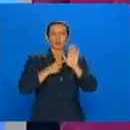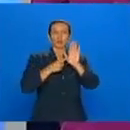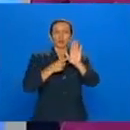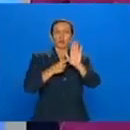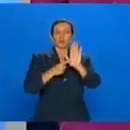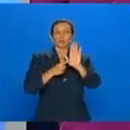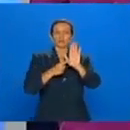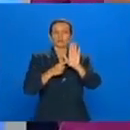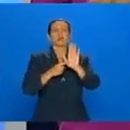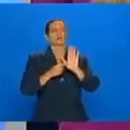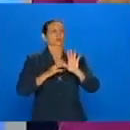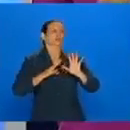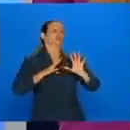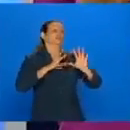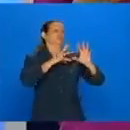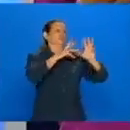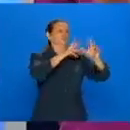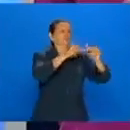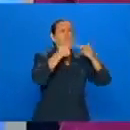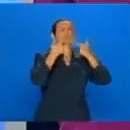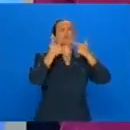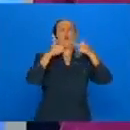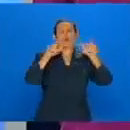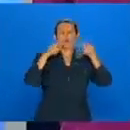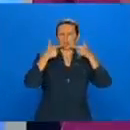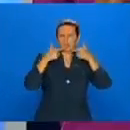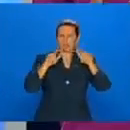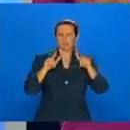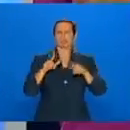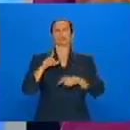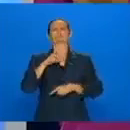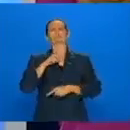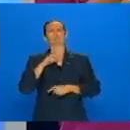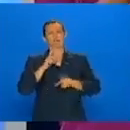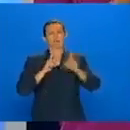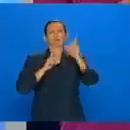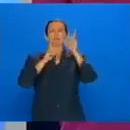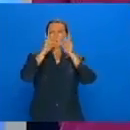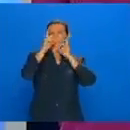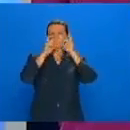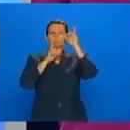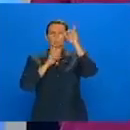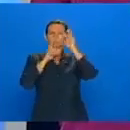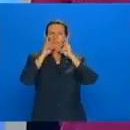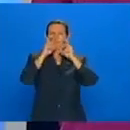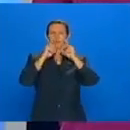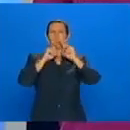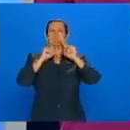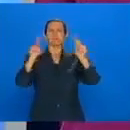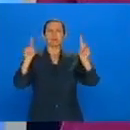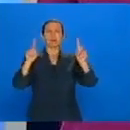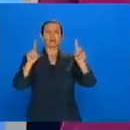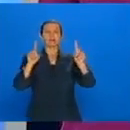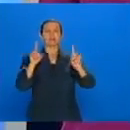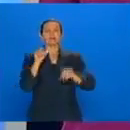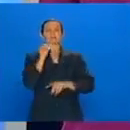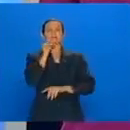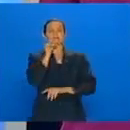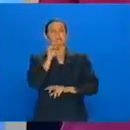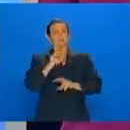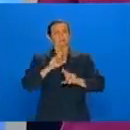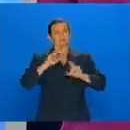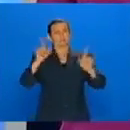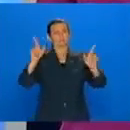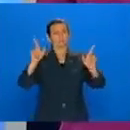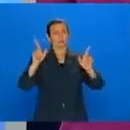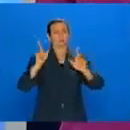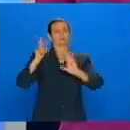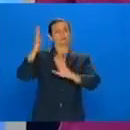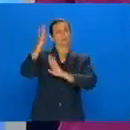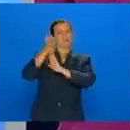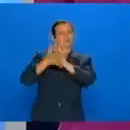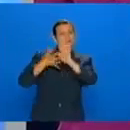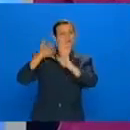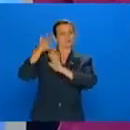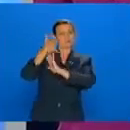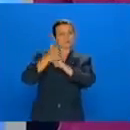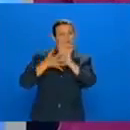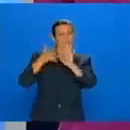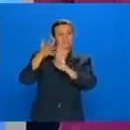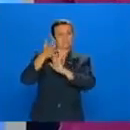toda e qualquer língua, mesmo nas línguas orais. Há apenas uma diferença. No caso das línguas de sinais, ela é